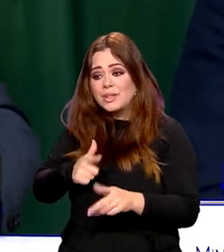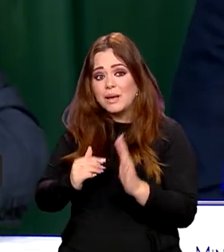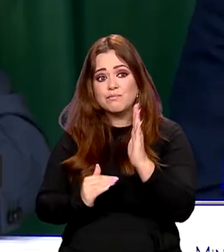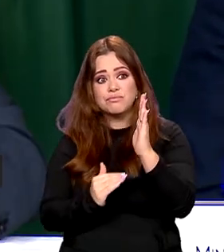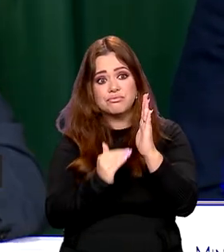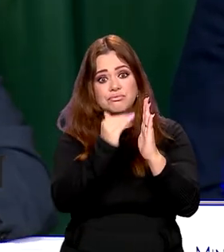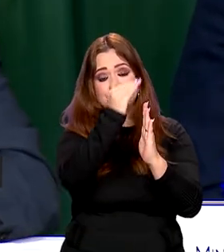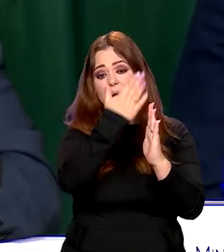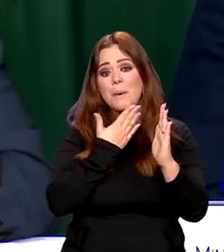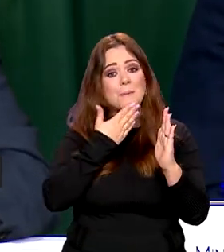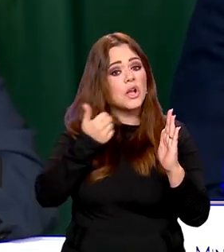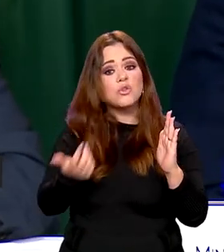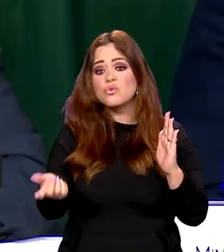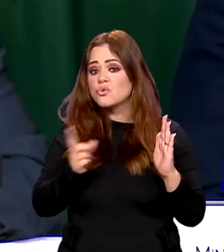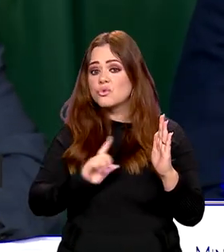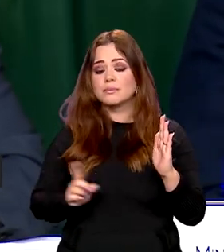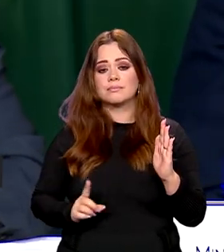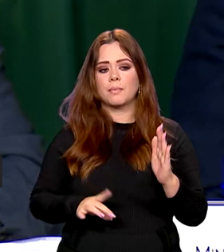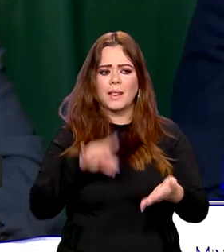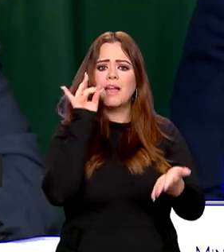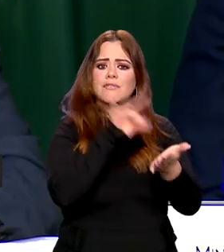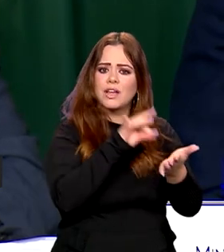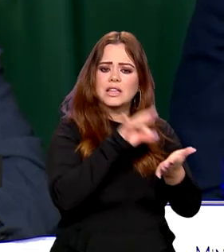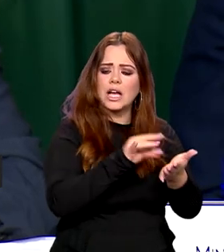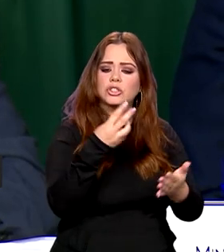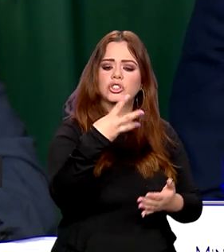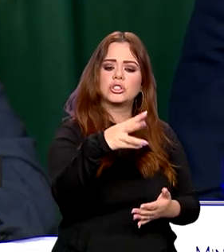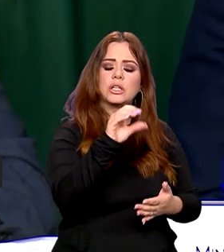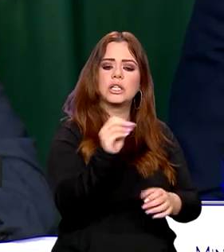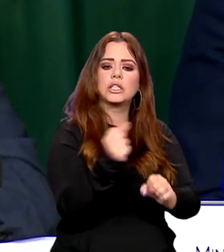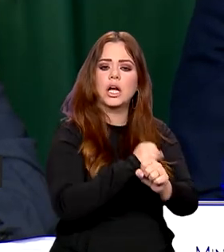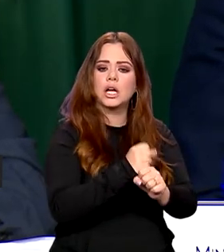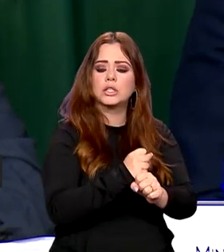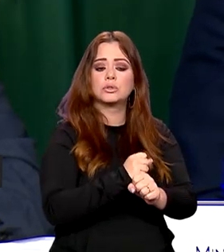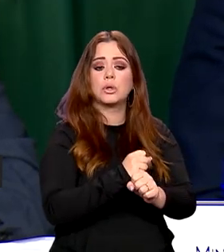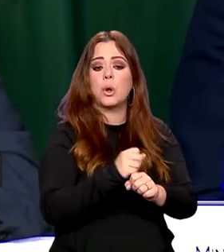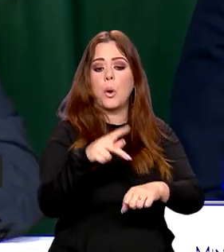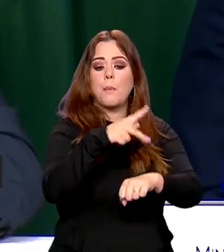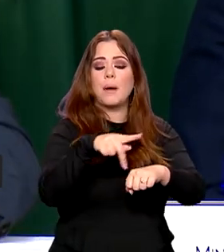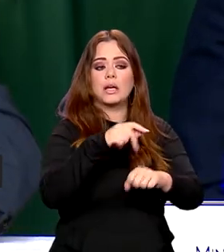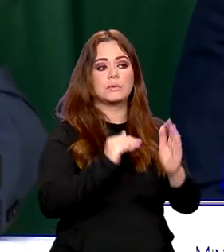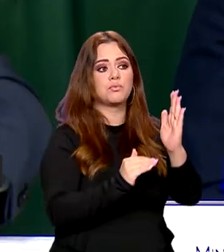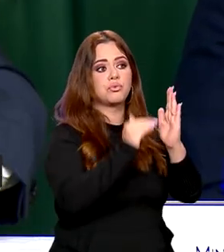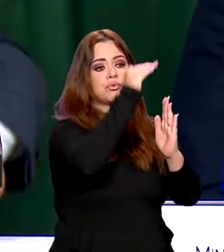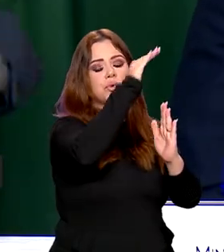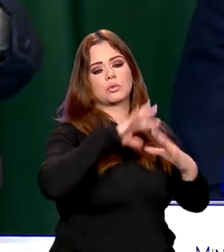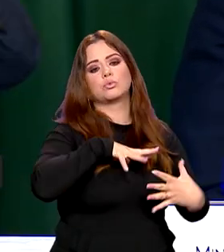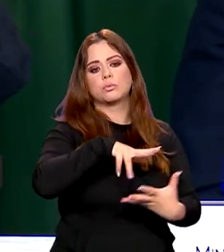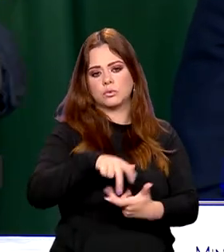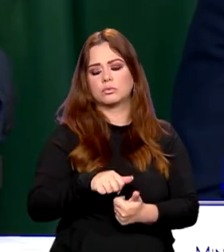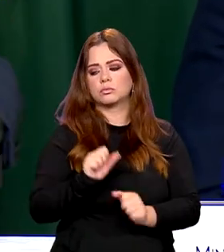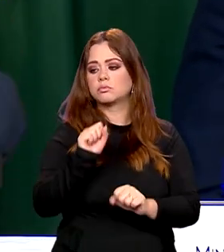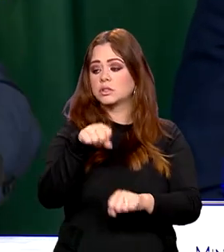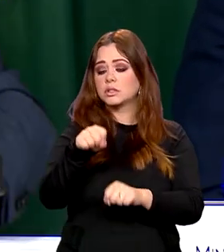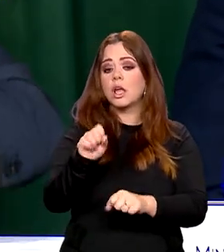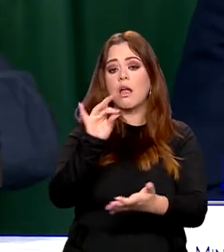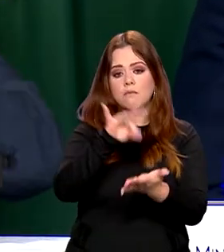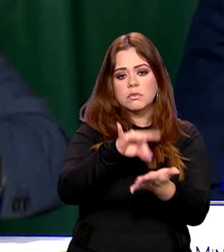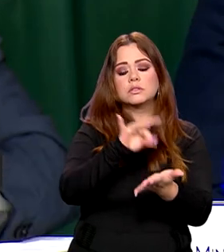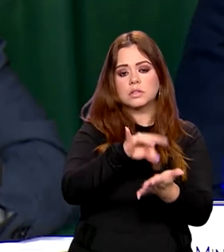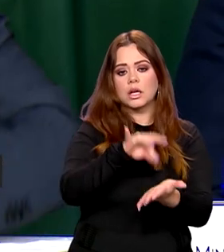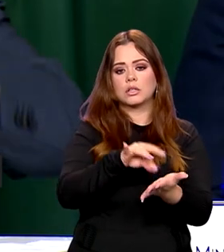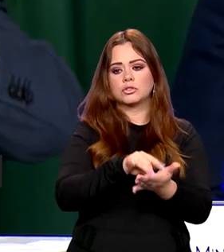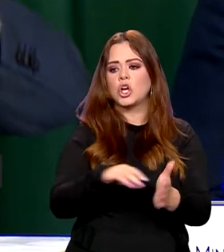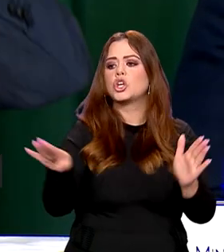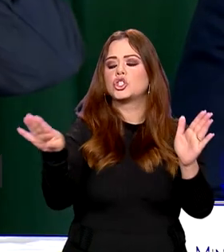É verdade que esse país, durante 30 anos, foi o país que mais cresceu no mundo. É verdade que esse país, na década de 70, chegou ao